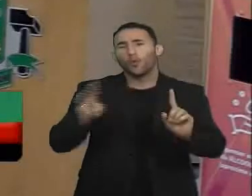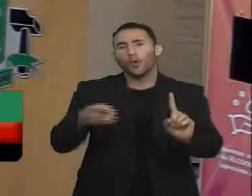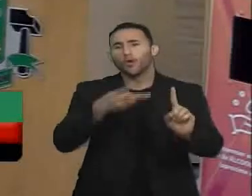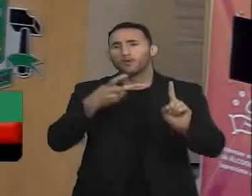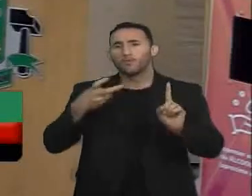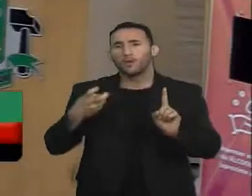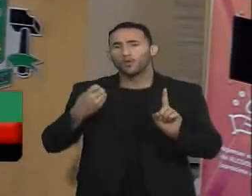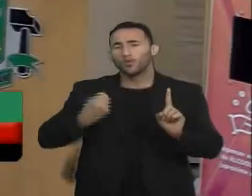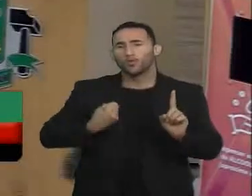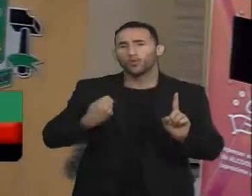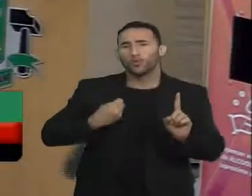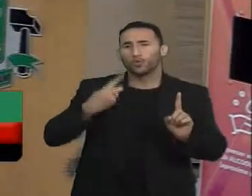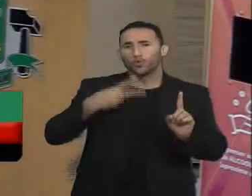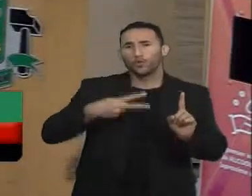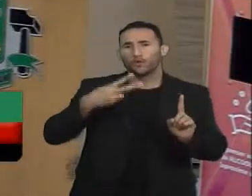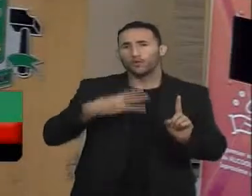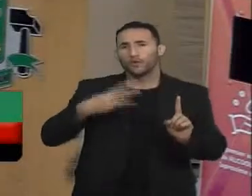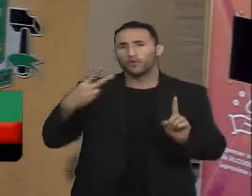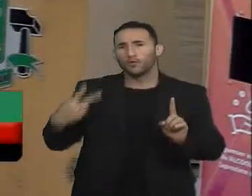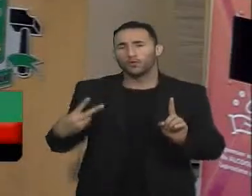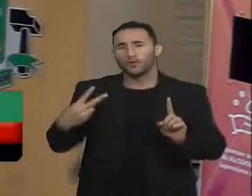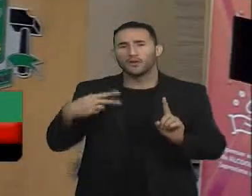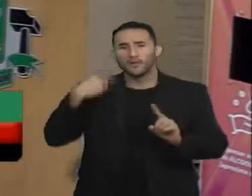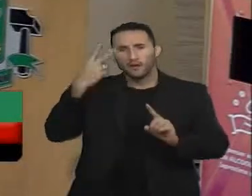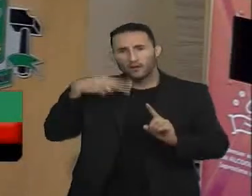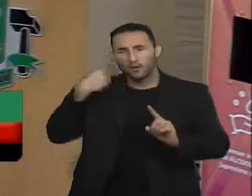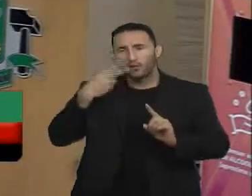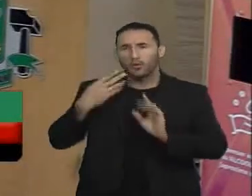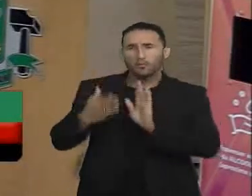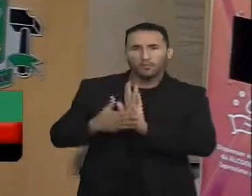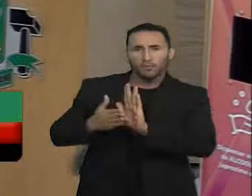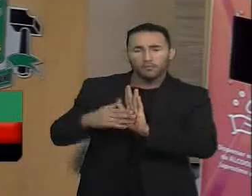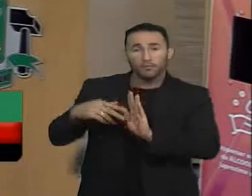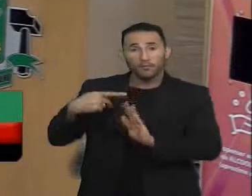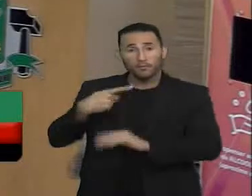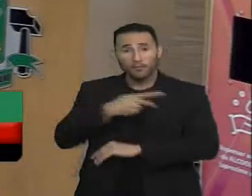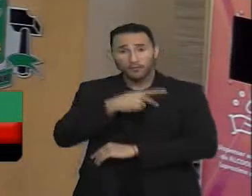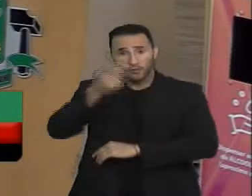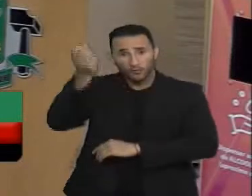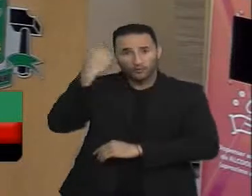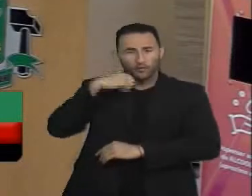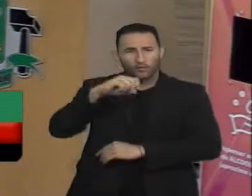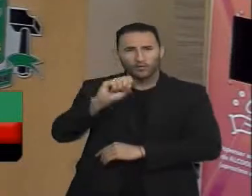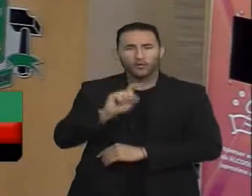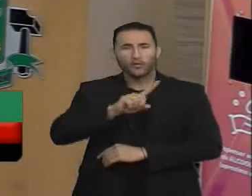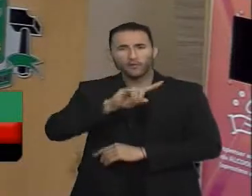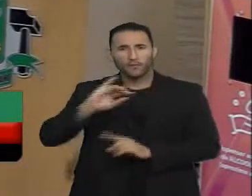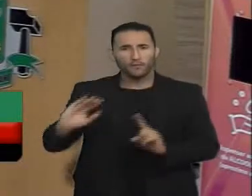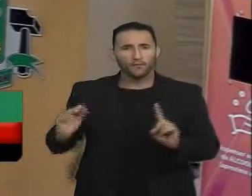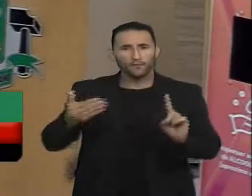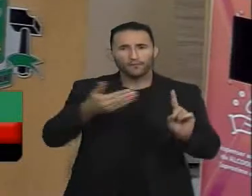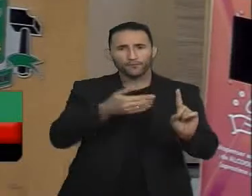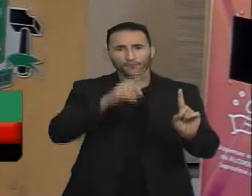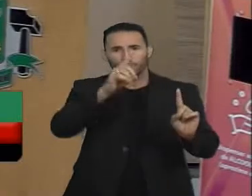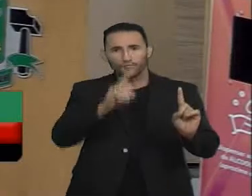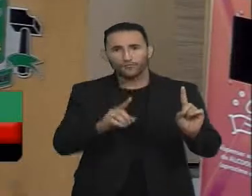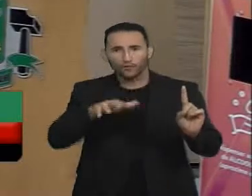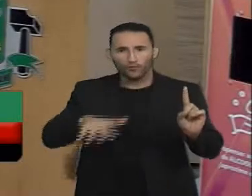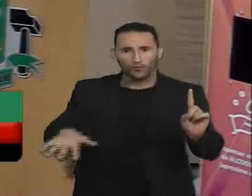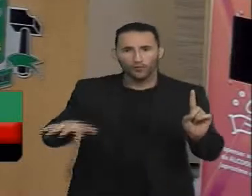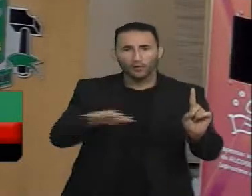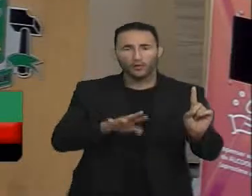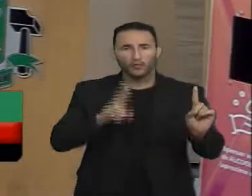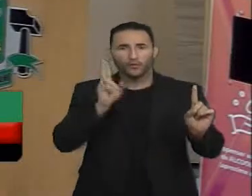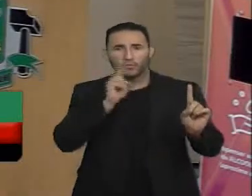reconhecimento 232, de autoria da vereadora Pastora Cristiane, ao diretor-geral de emergência,